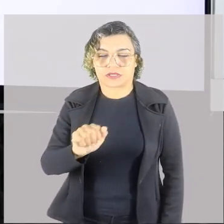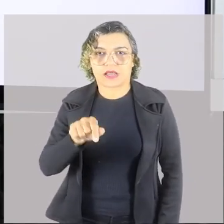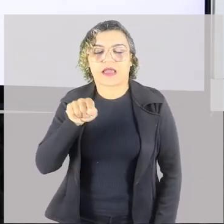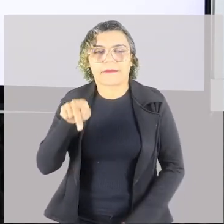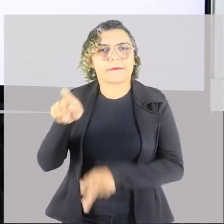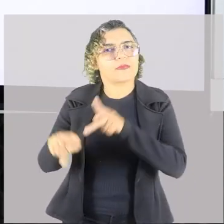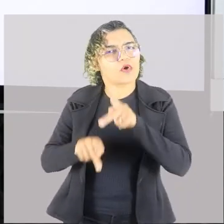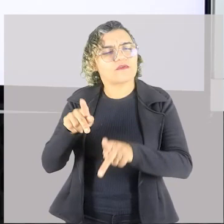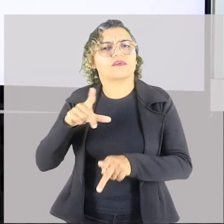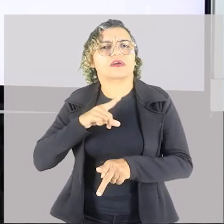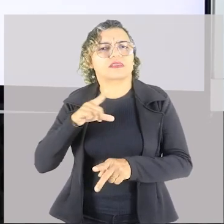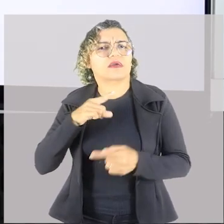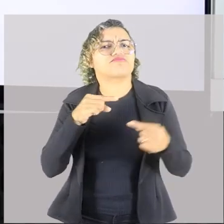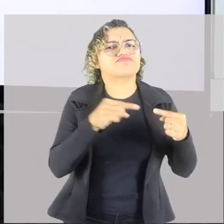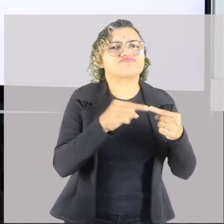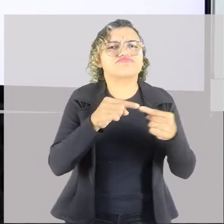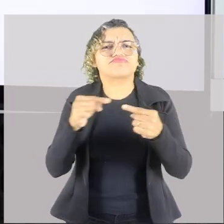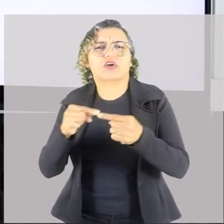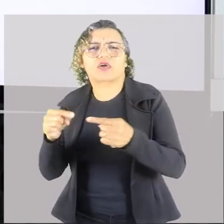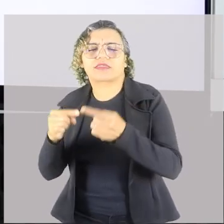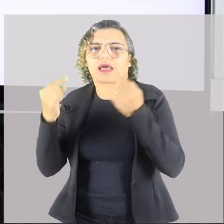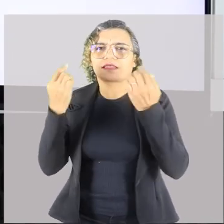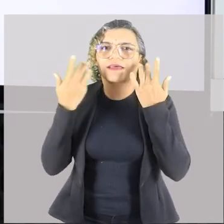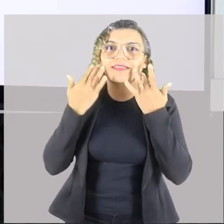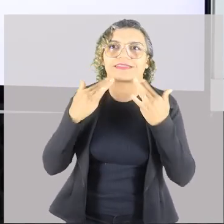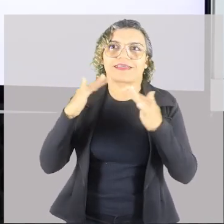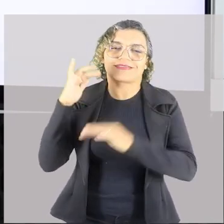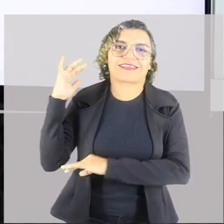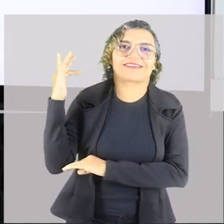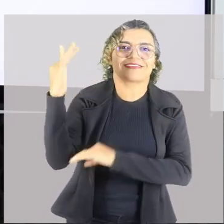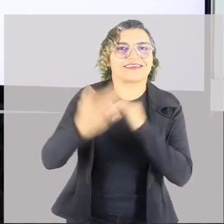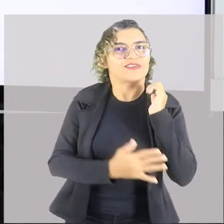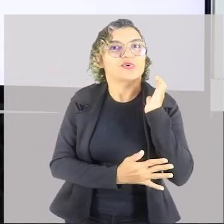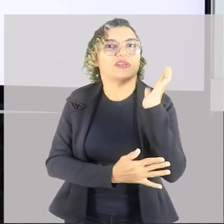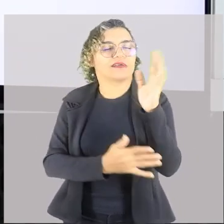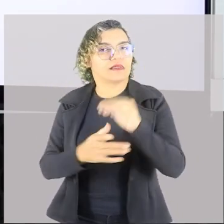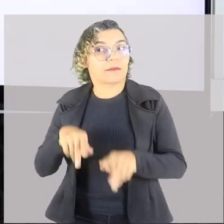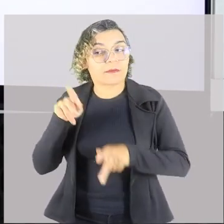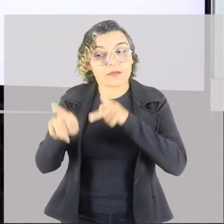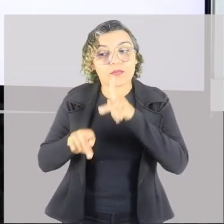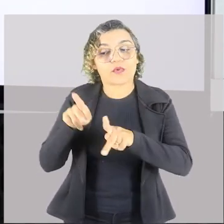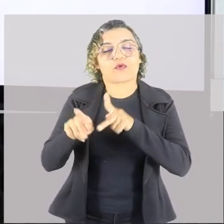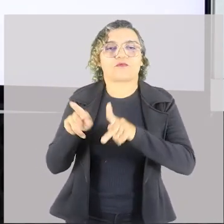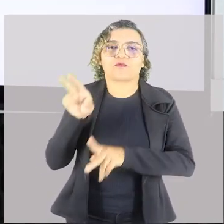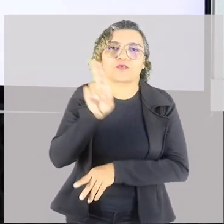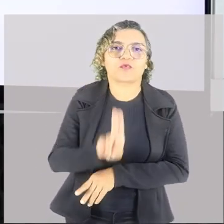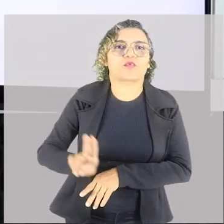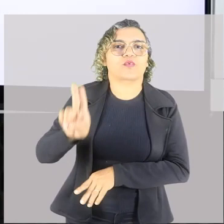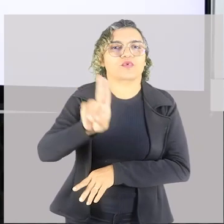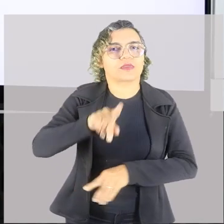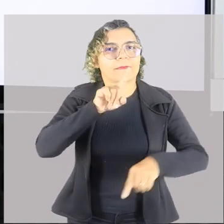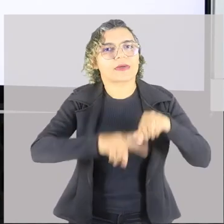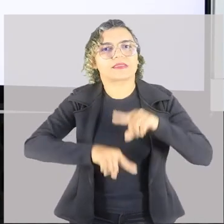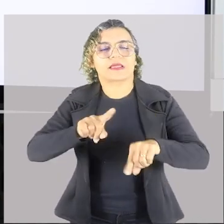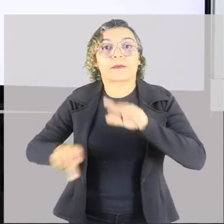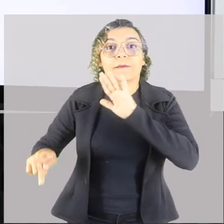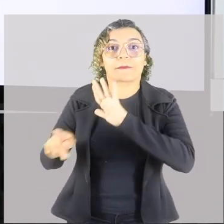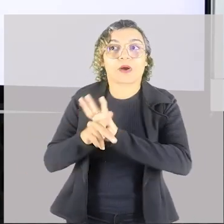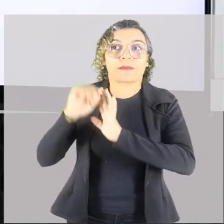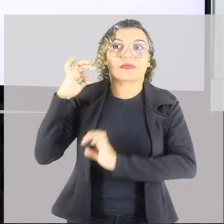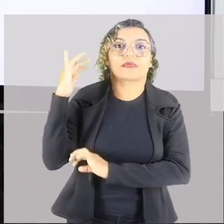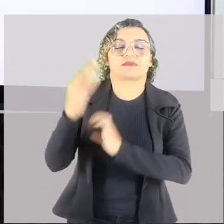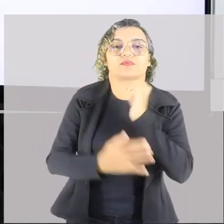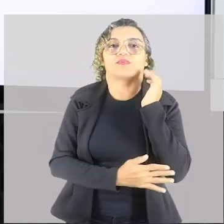em contato muito próximo com a natureza, povos que utilizam da natureza